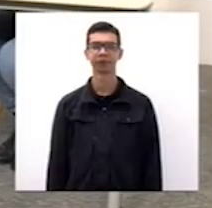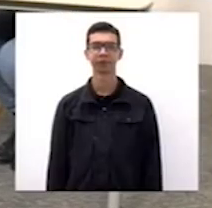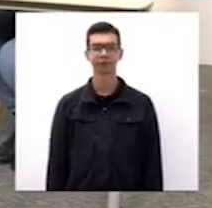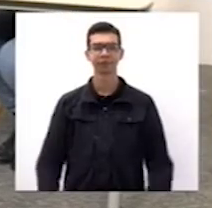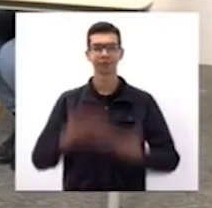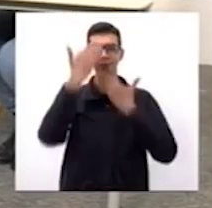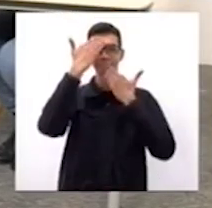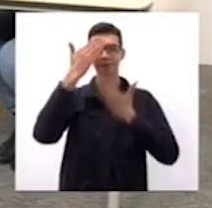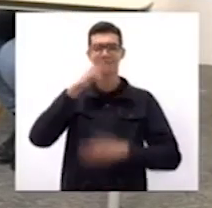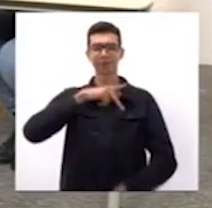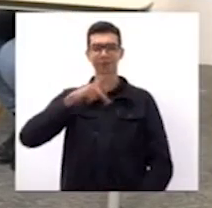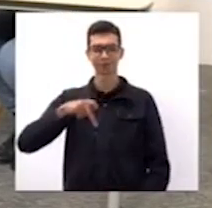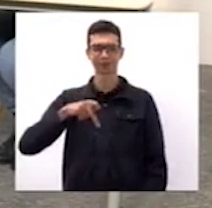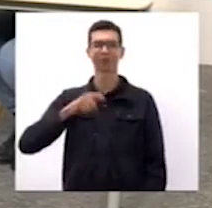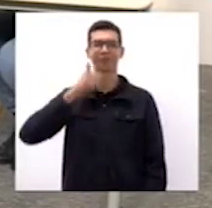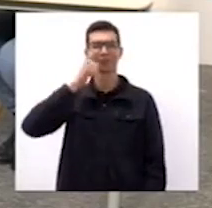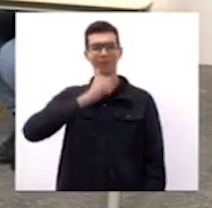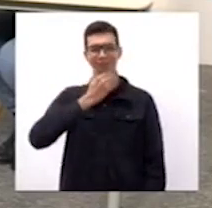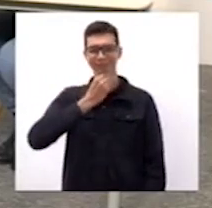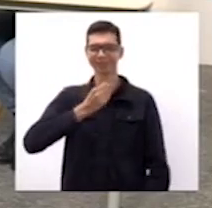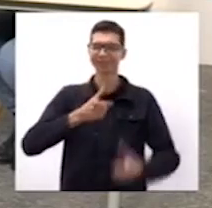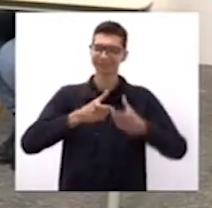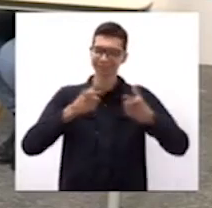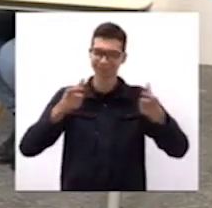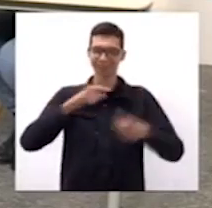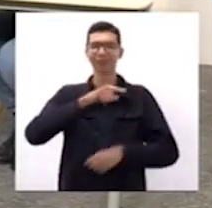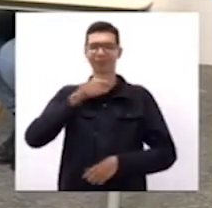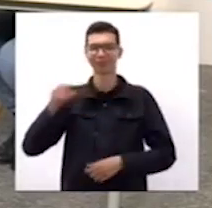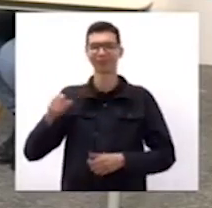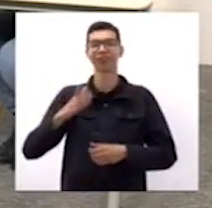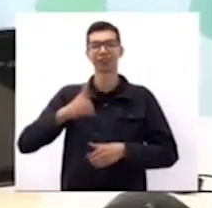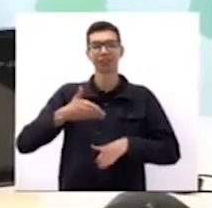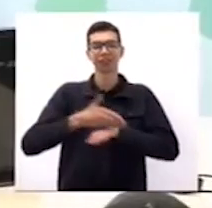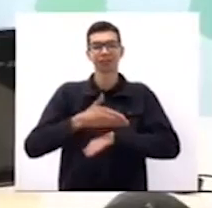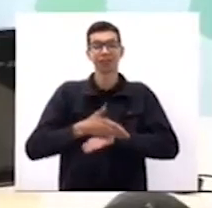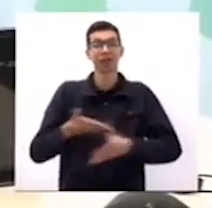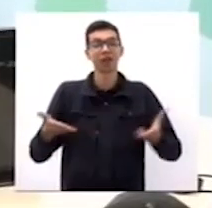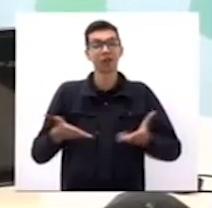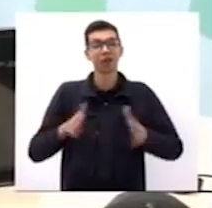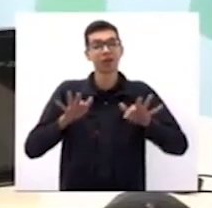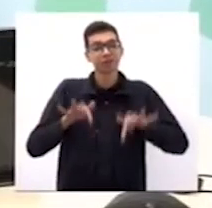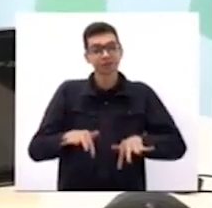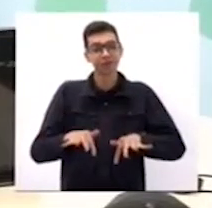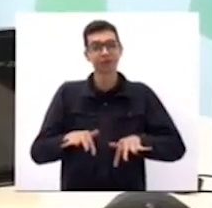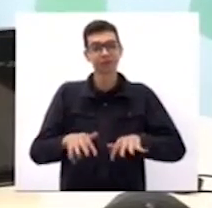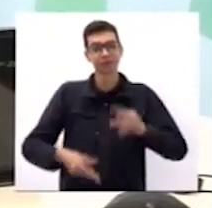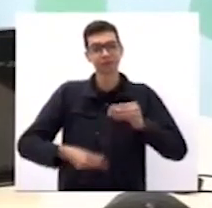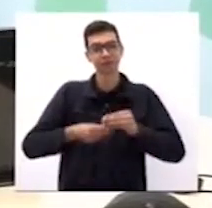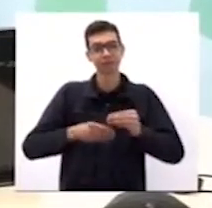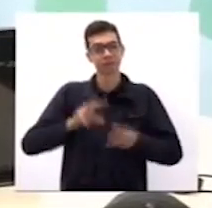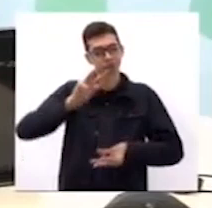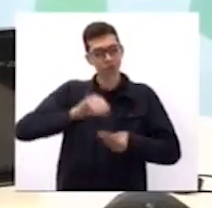Obrigada, professores e professoras, pela participação. Então, estamos já finalizando. Só vou pontuar aí aqui